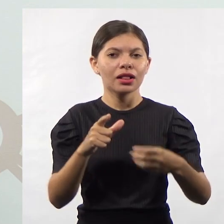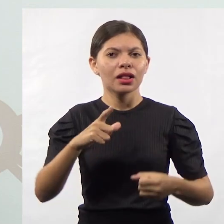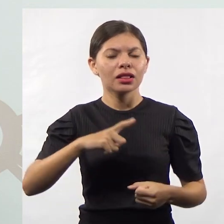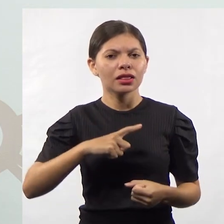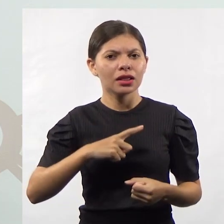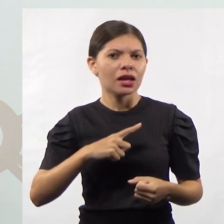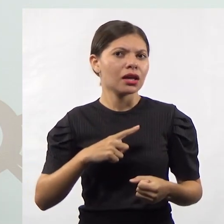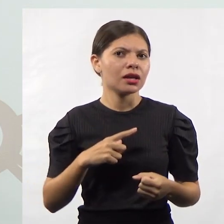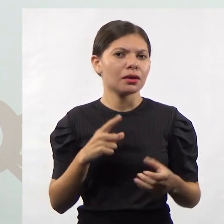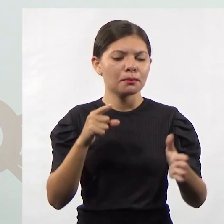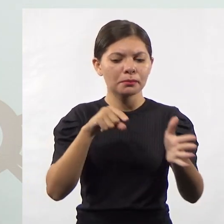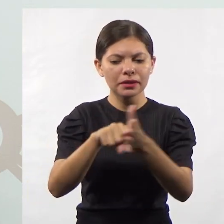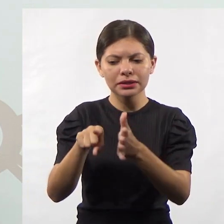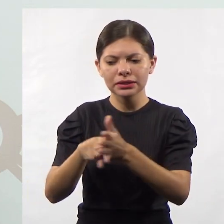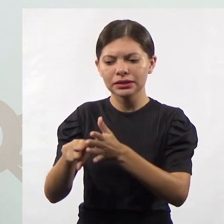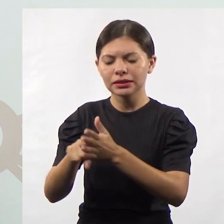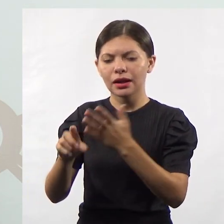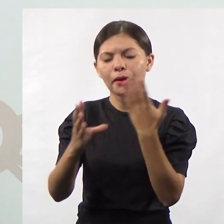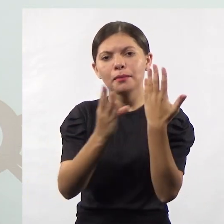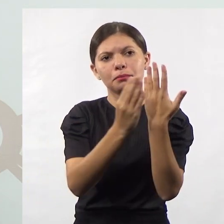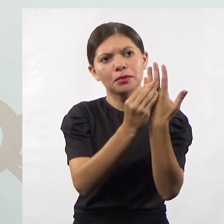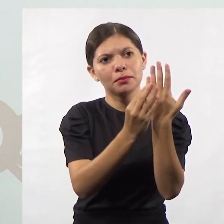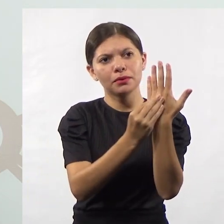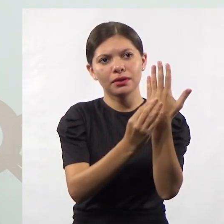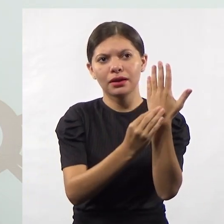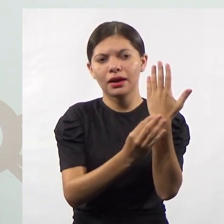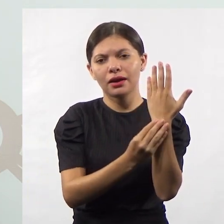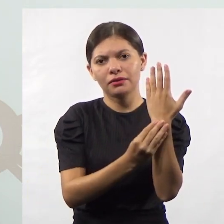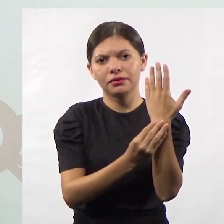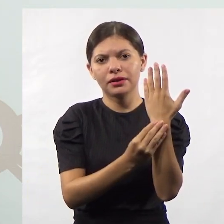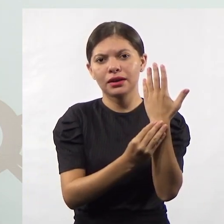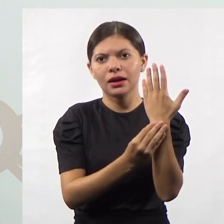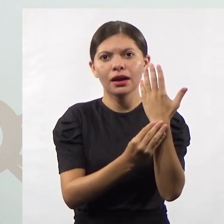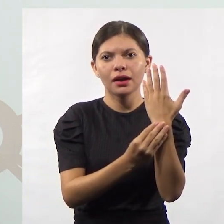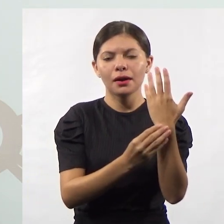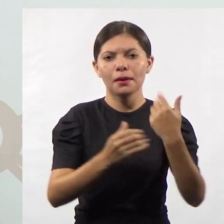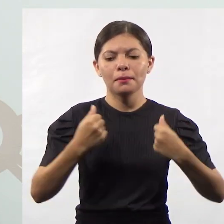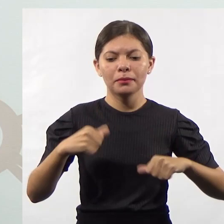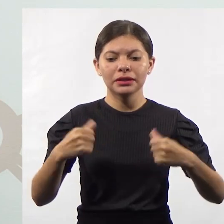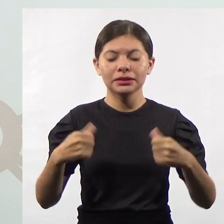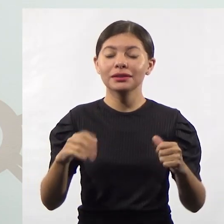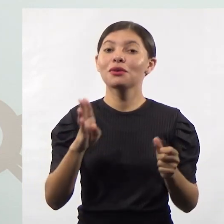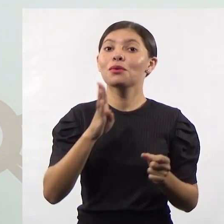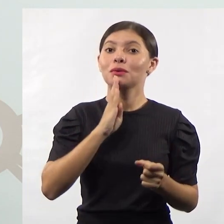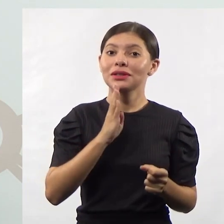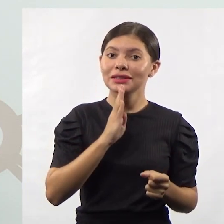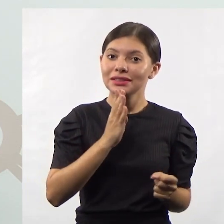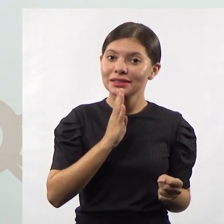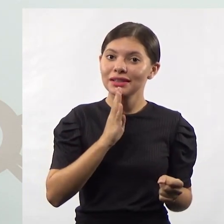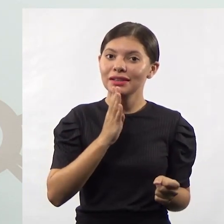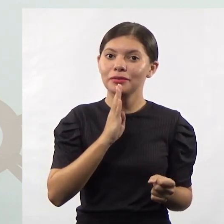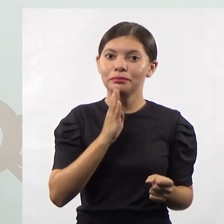pesquisa que é uma revisão bibliográfica ou uma bibliometria, que eu preciso conhecer